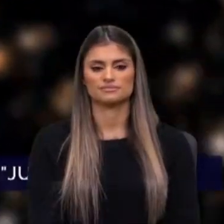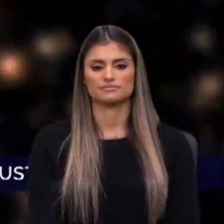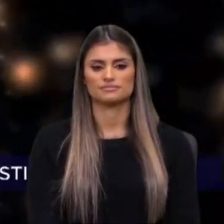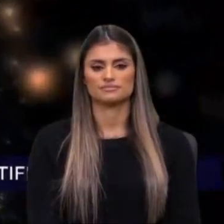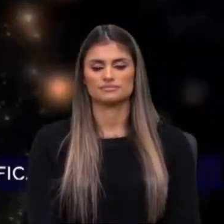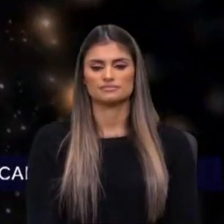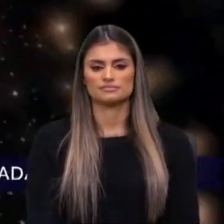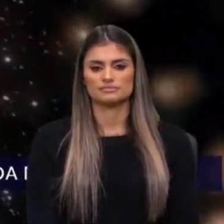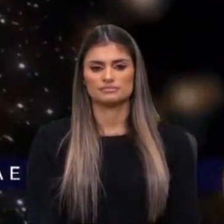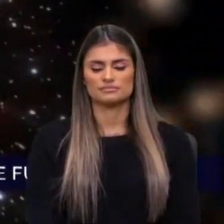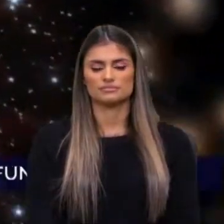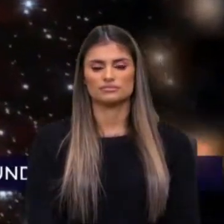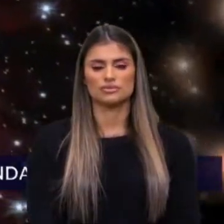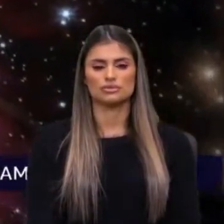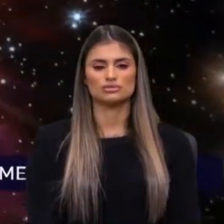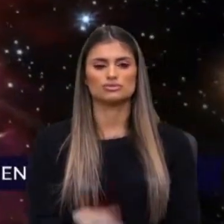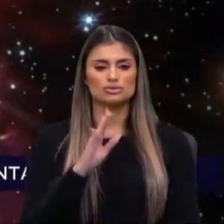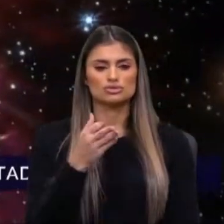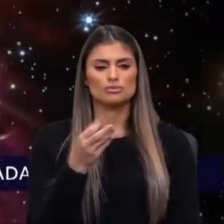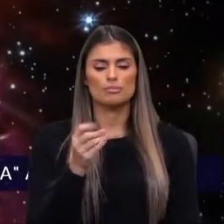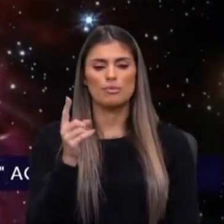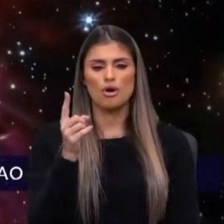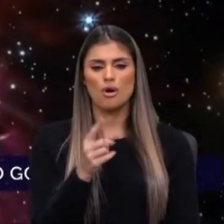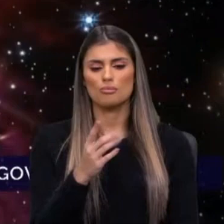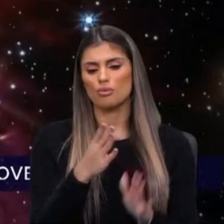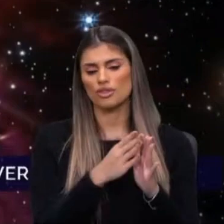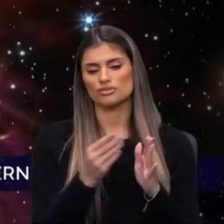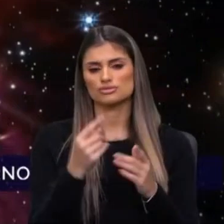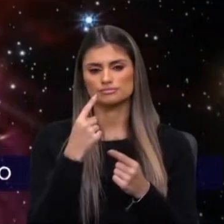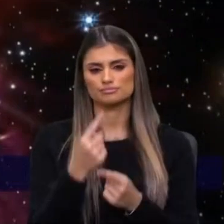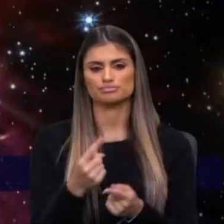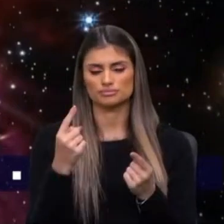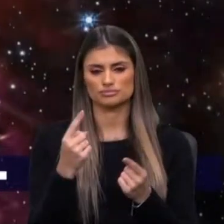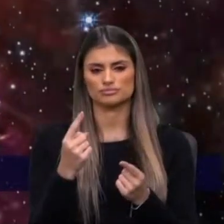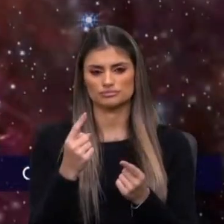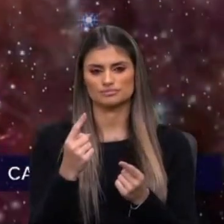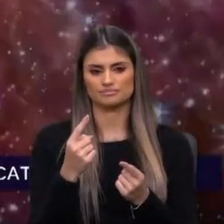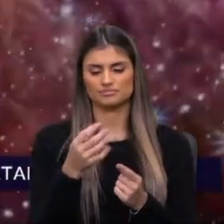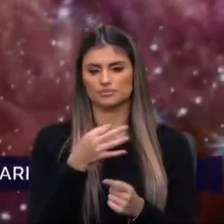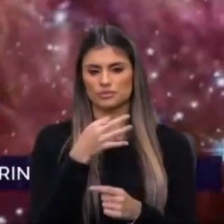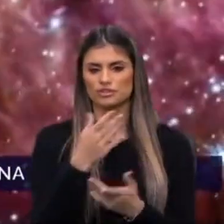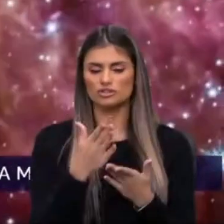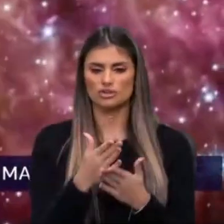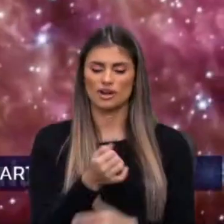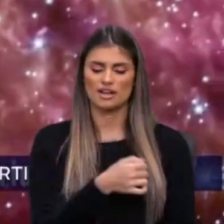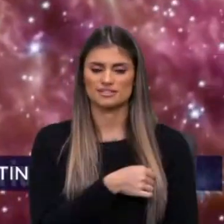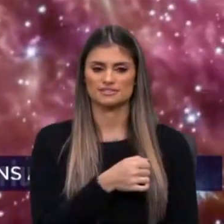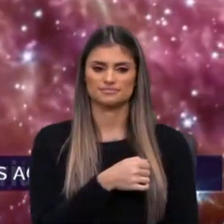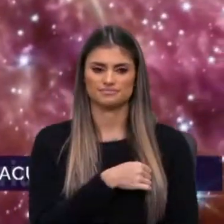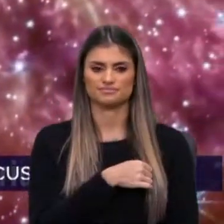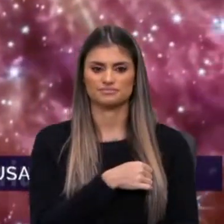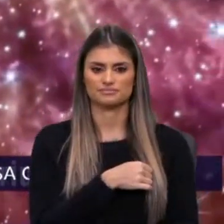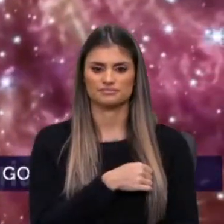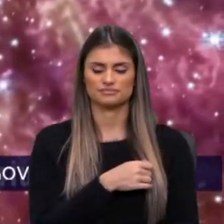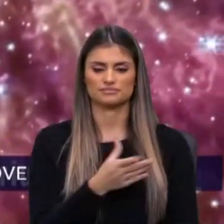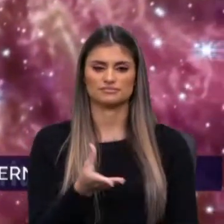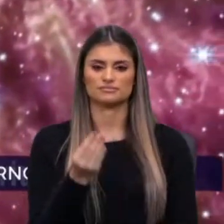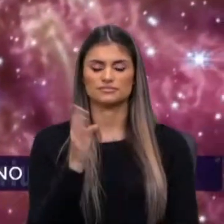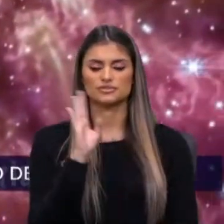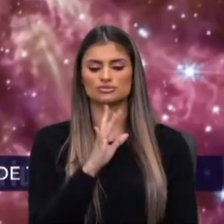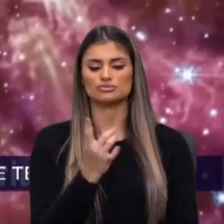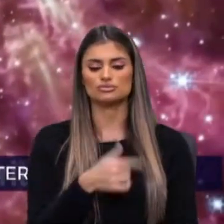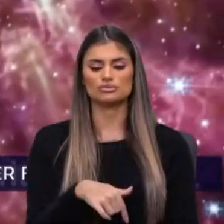há demasiada poeira para aquilo que os modelos teóricos dizem. Não estou a falar só apenas da minha casa, estou a falar no universo. Há muito mais poeira do que aquilo que